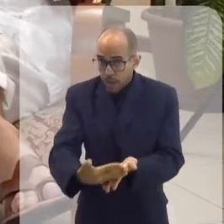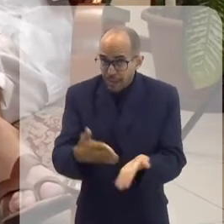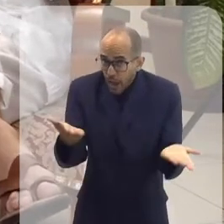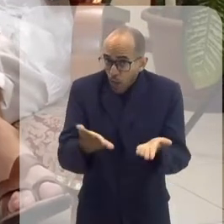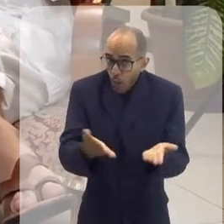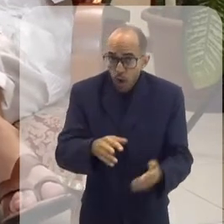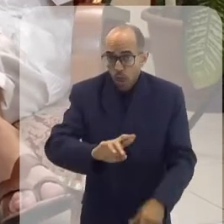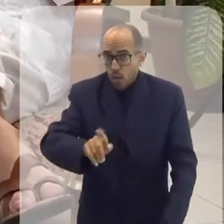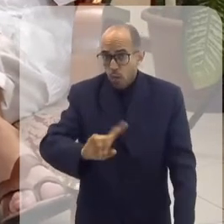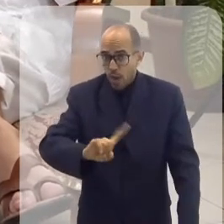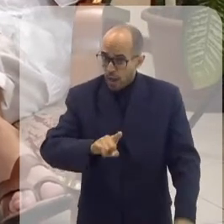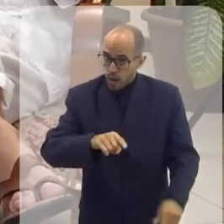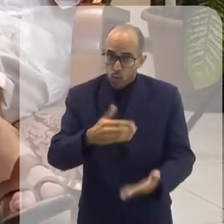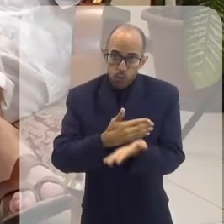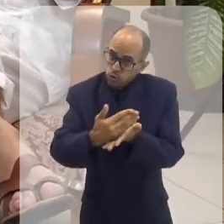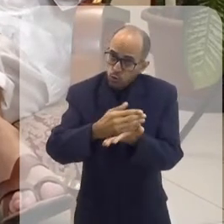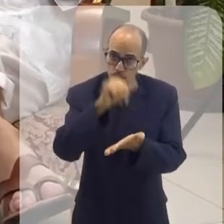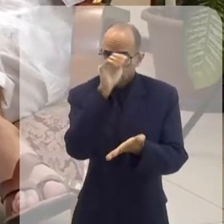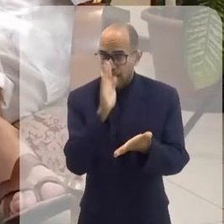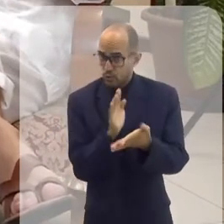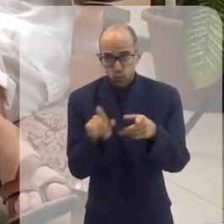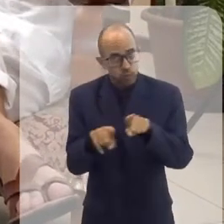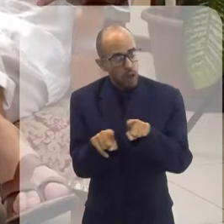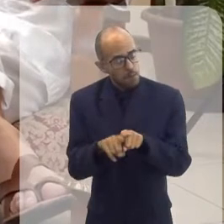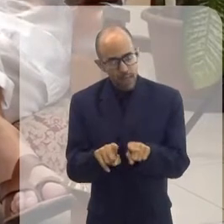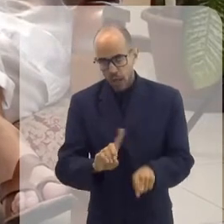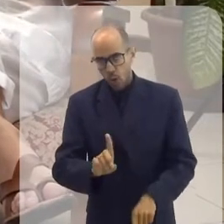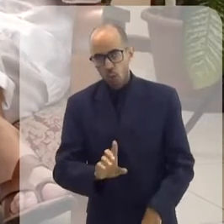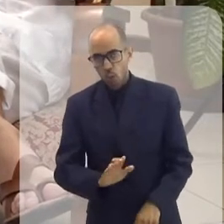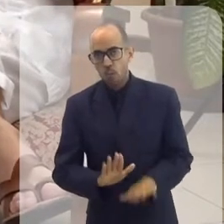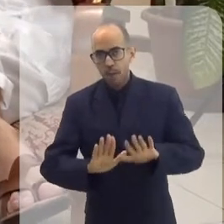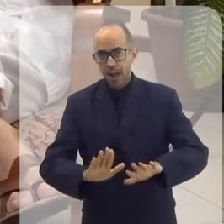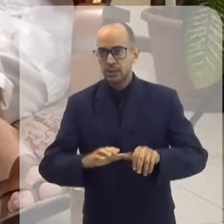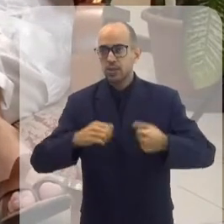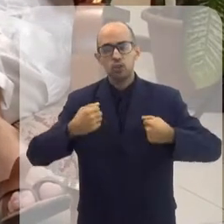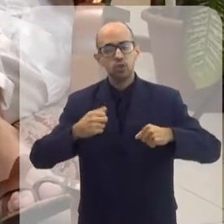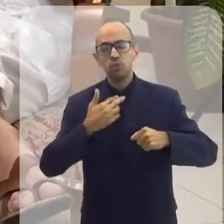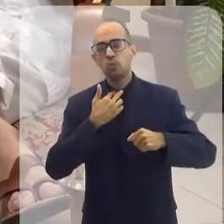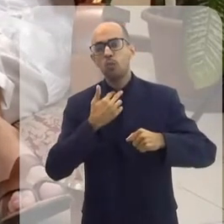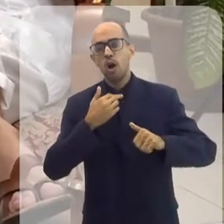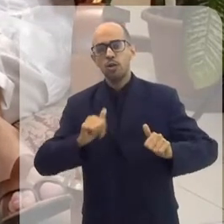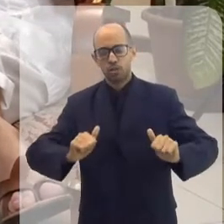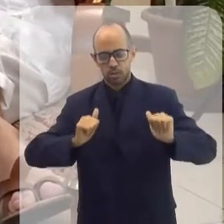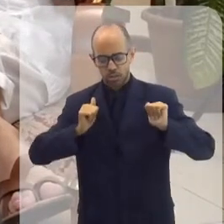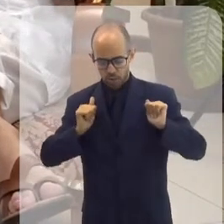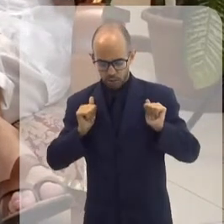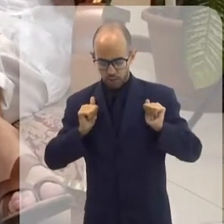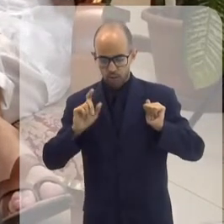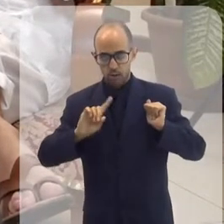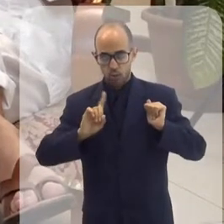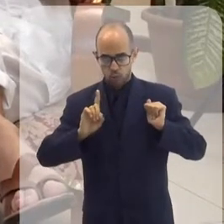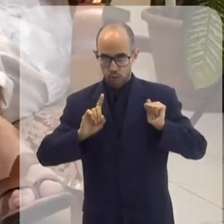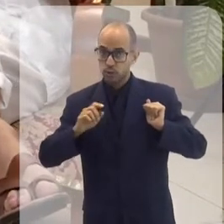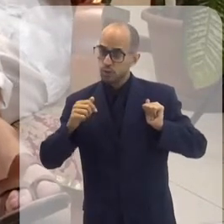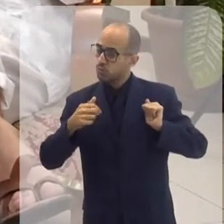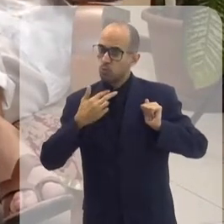isso não significa dizer que nós tenhamos que nos acomodar que nós tenhamos que nos